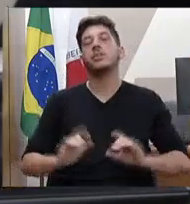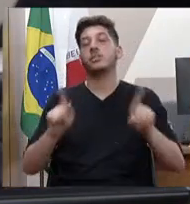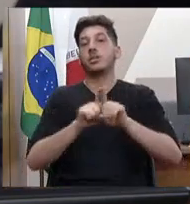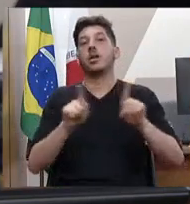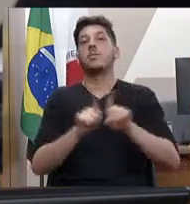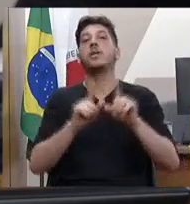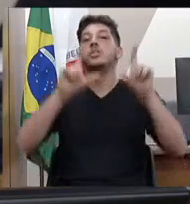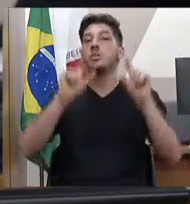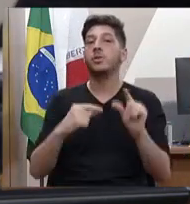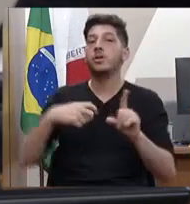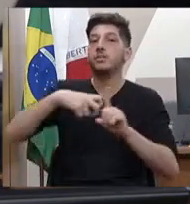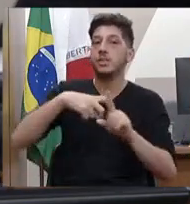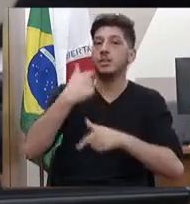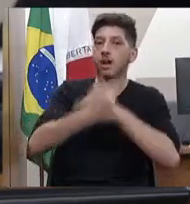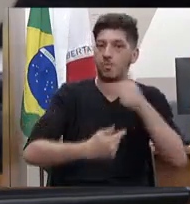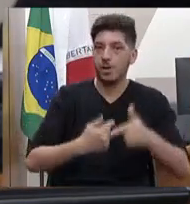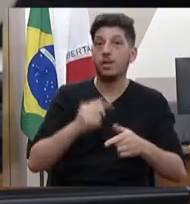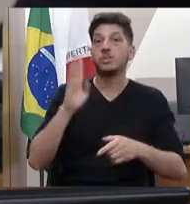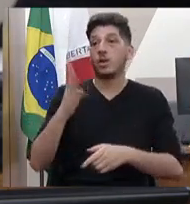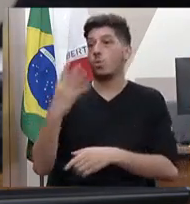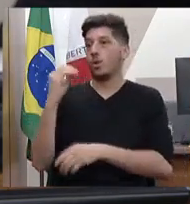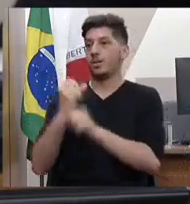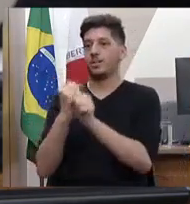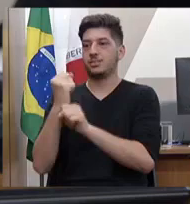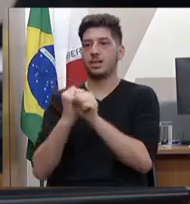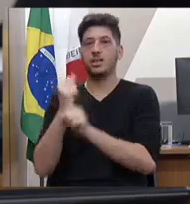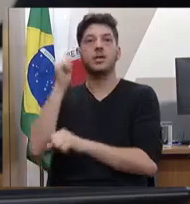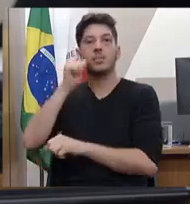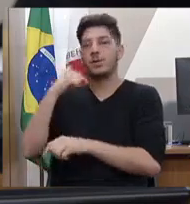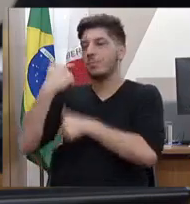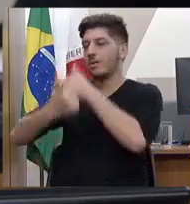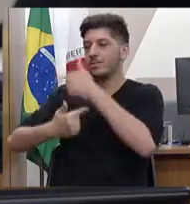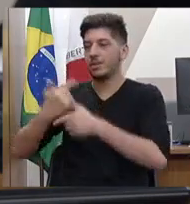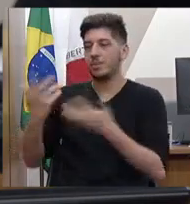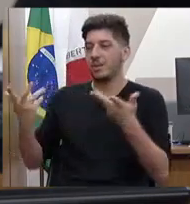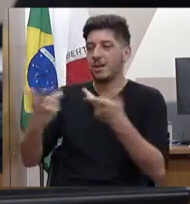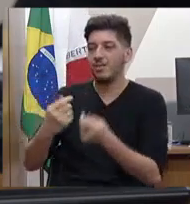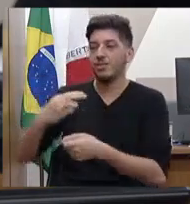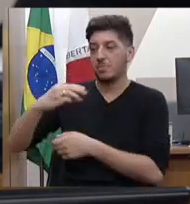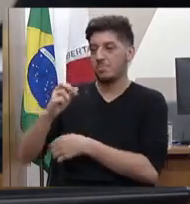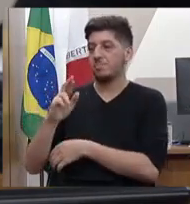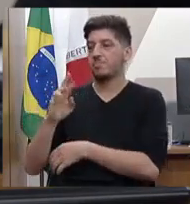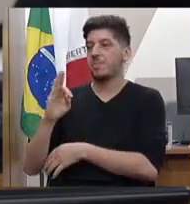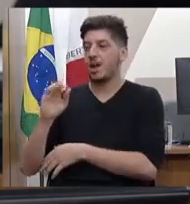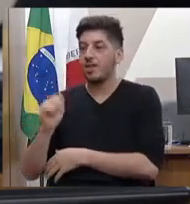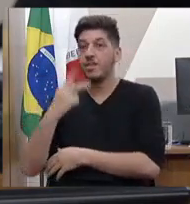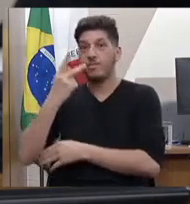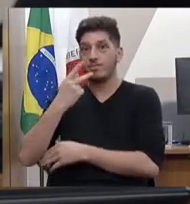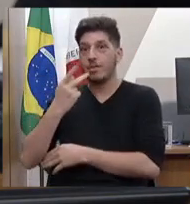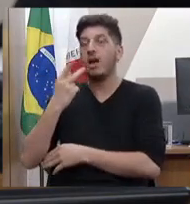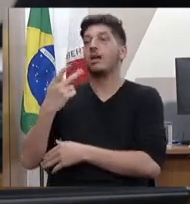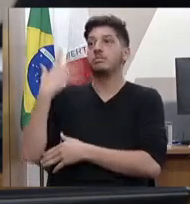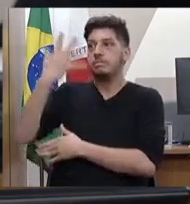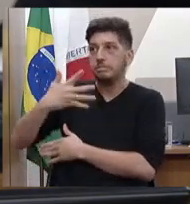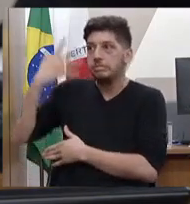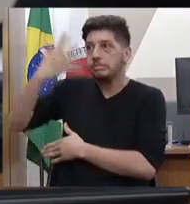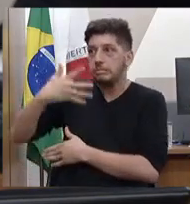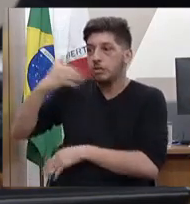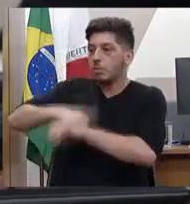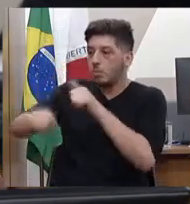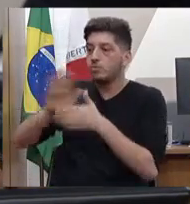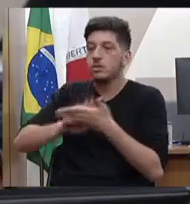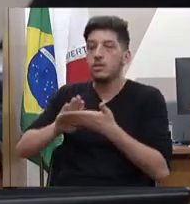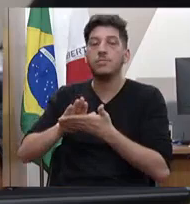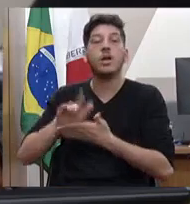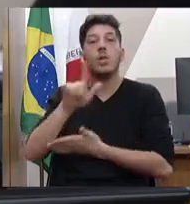há 40 anos essa mulher maravilhosa que a Marta fala 40 anos e as coisas não mudam então é óbvio